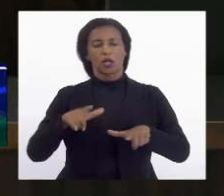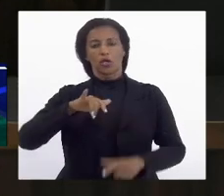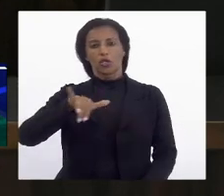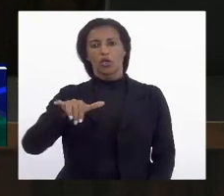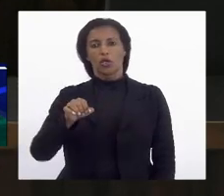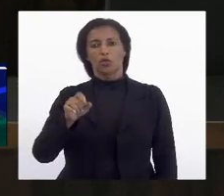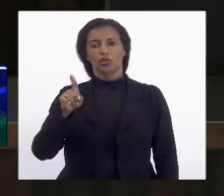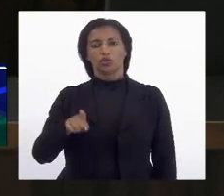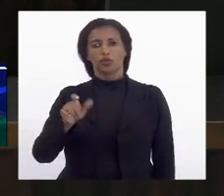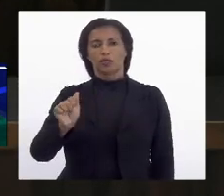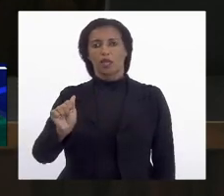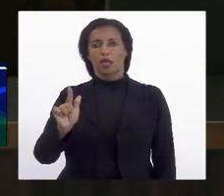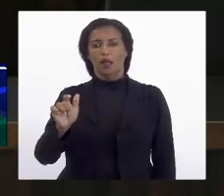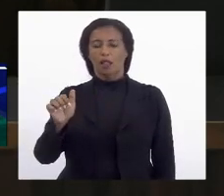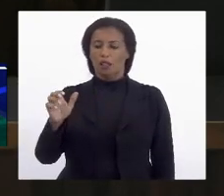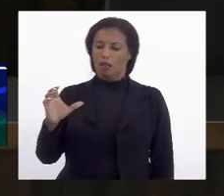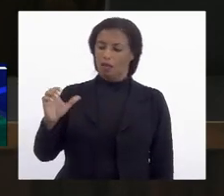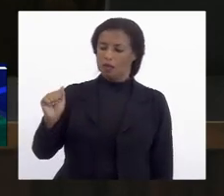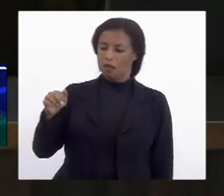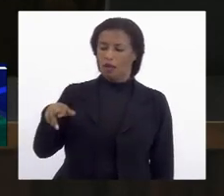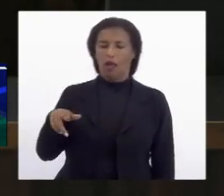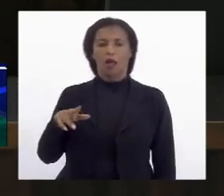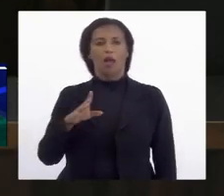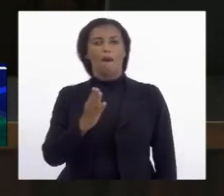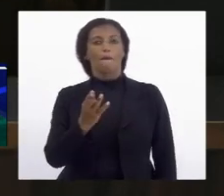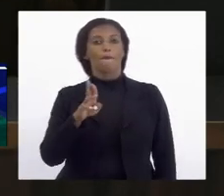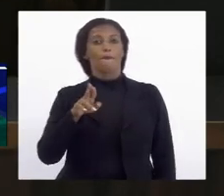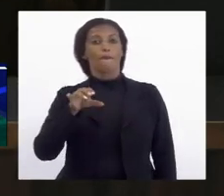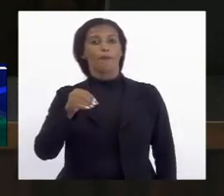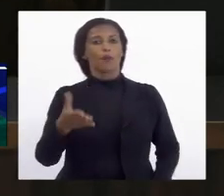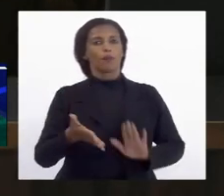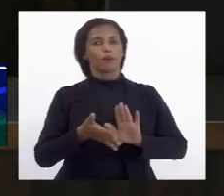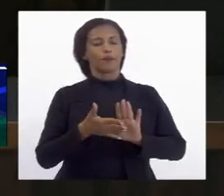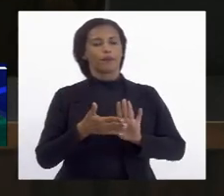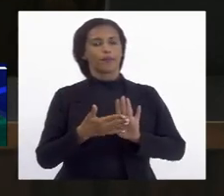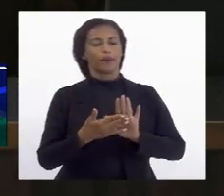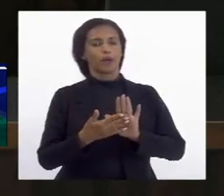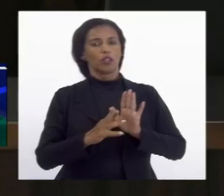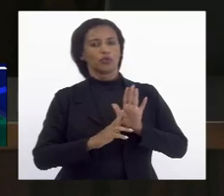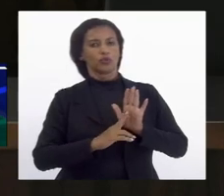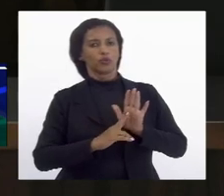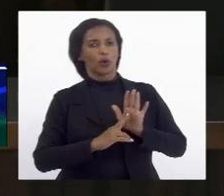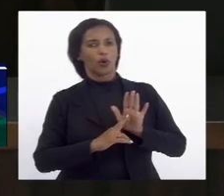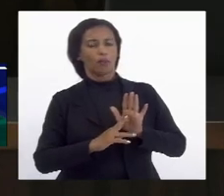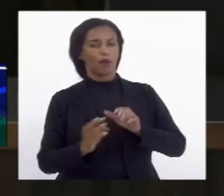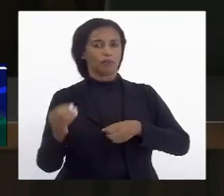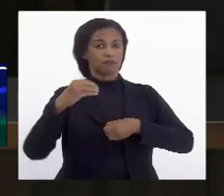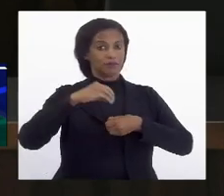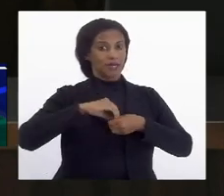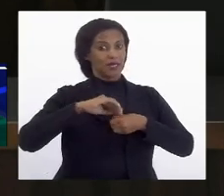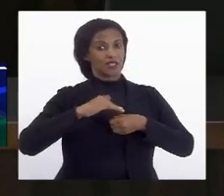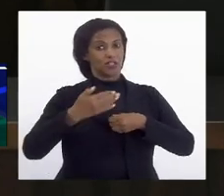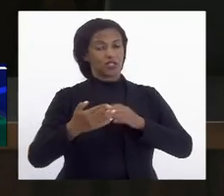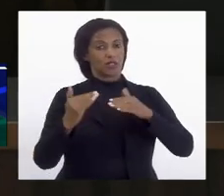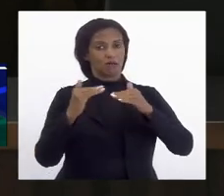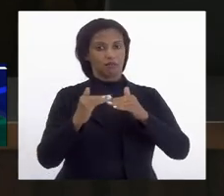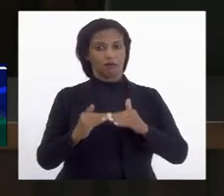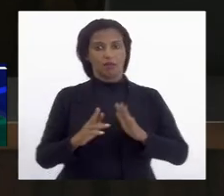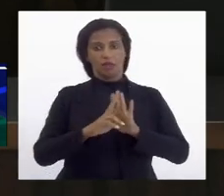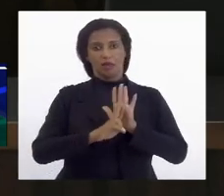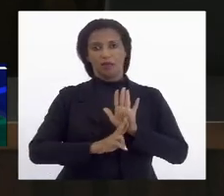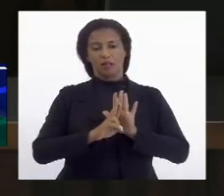o excelentíssimo senhor Bruno Paciello pareceres da comissão de normas internas e proposições externas favoráveis relator